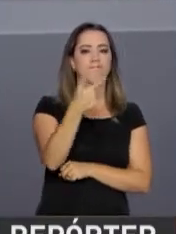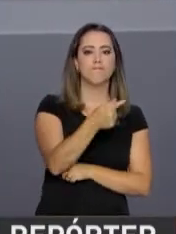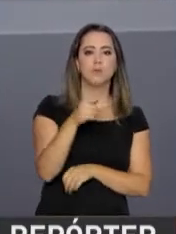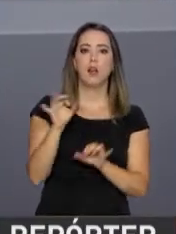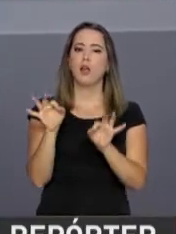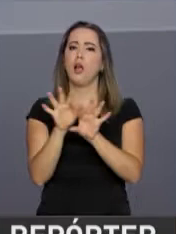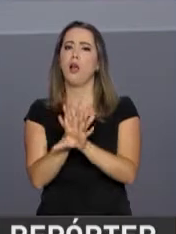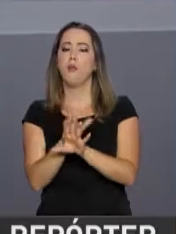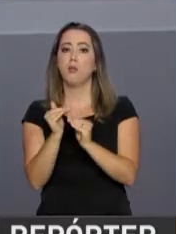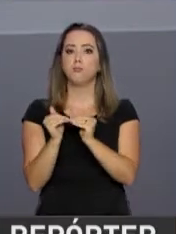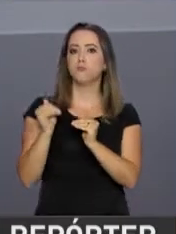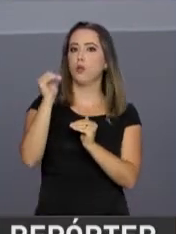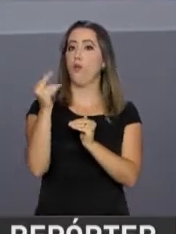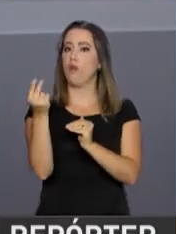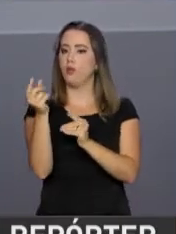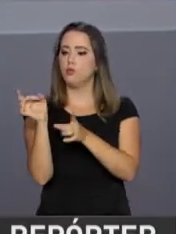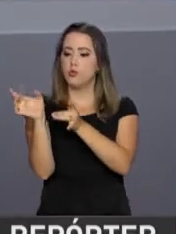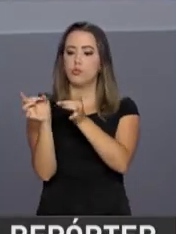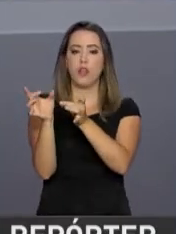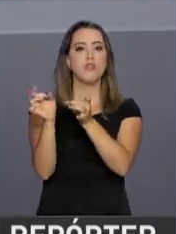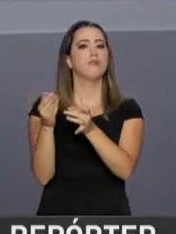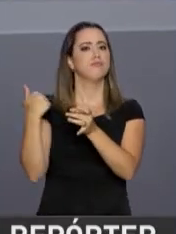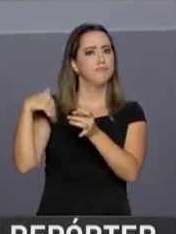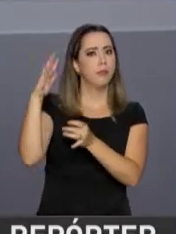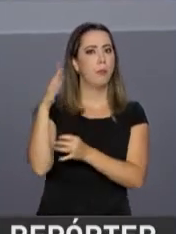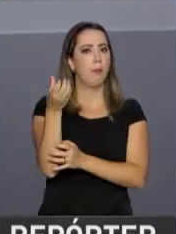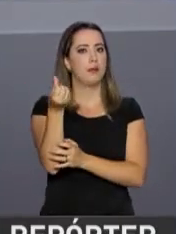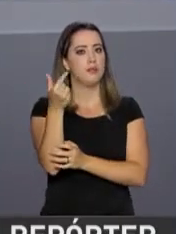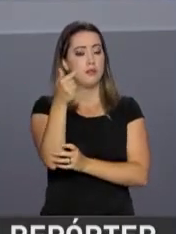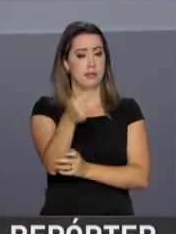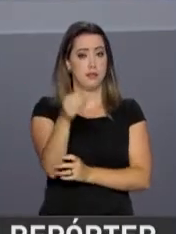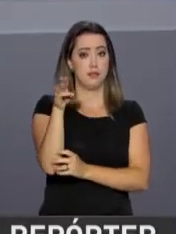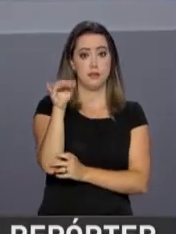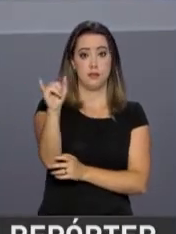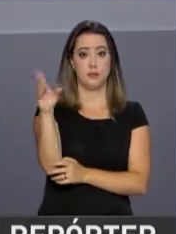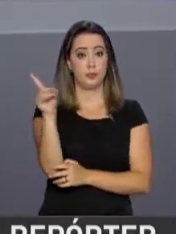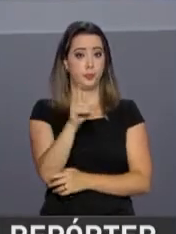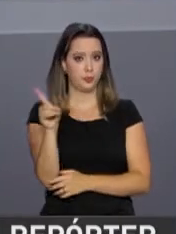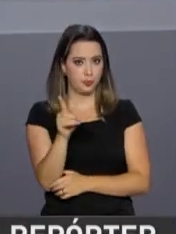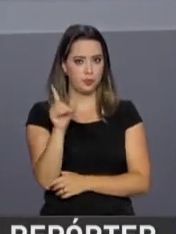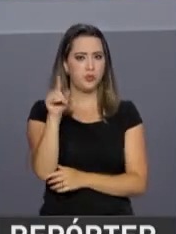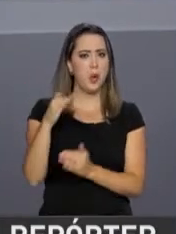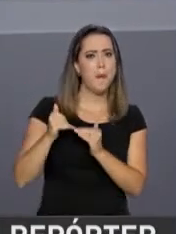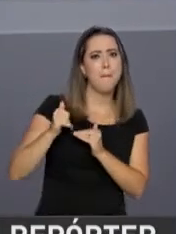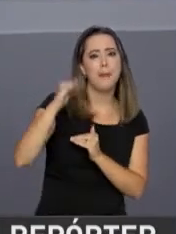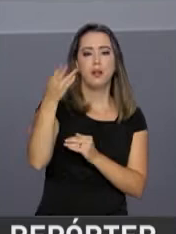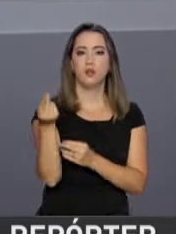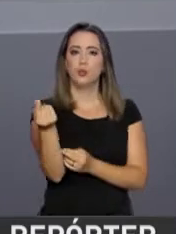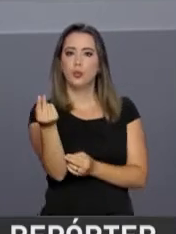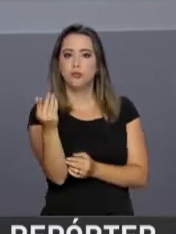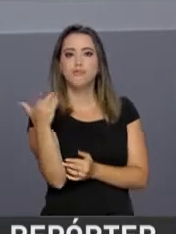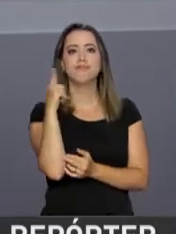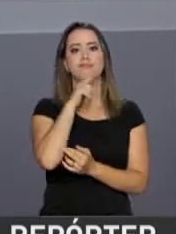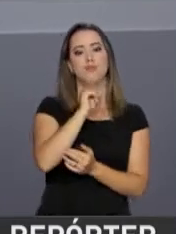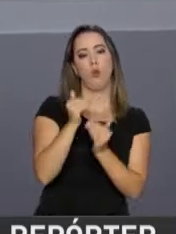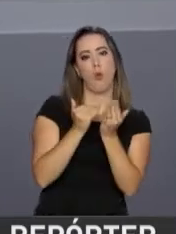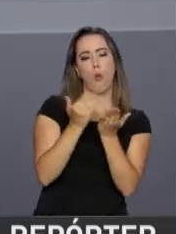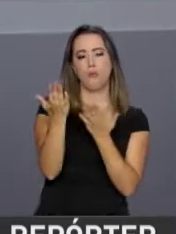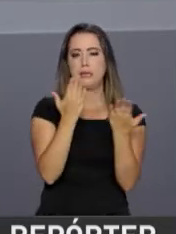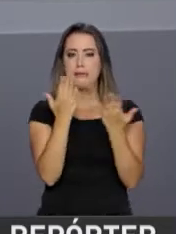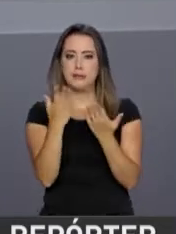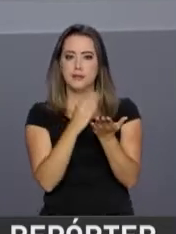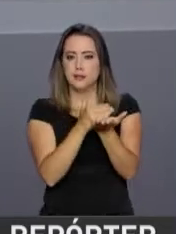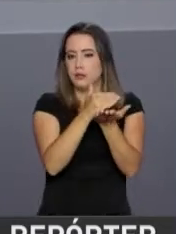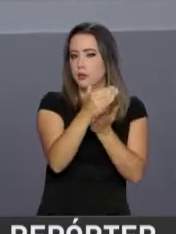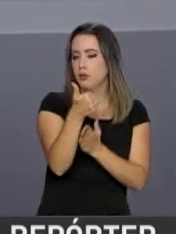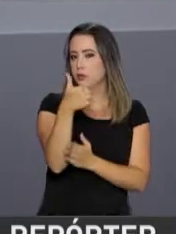terminou com superávit comercial de 67 bilhões de dólares esse é o maior valor atingido desde o início da série histórica